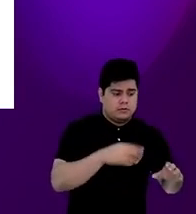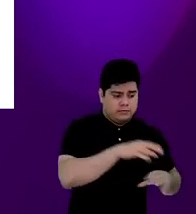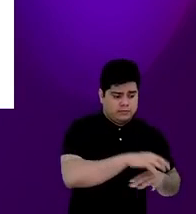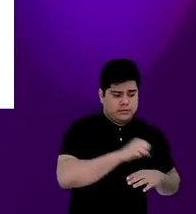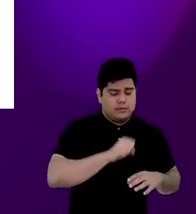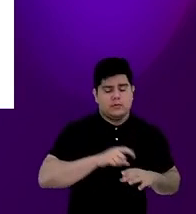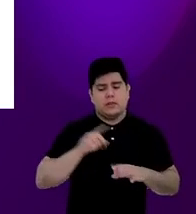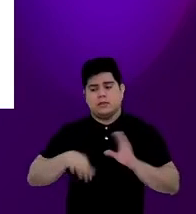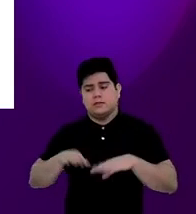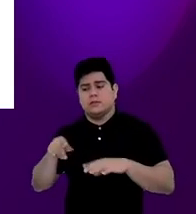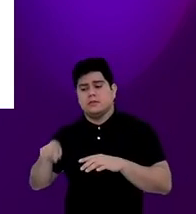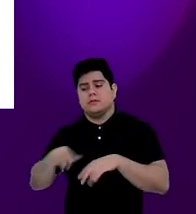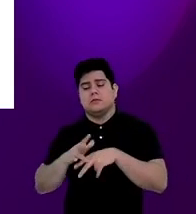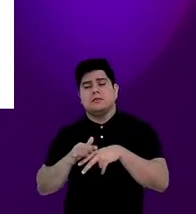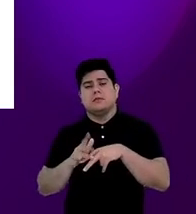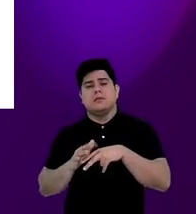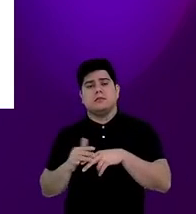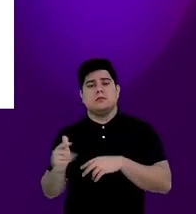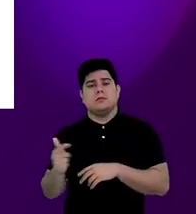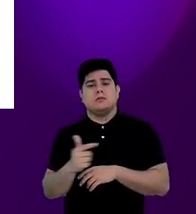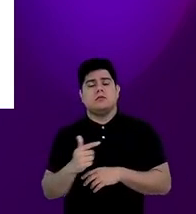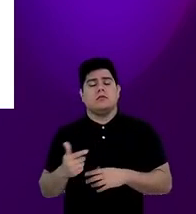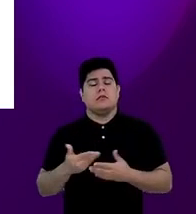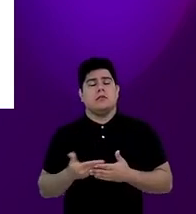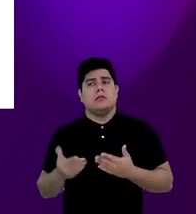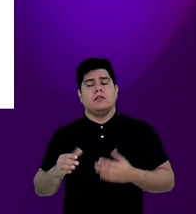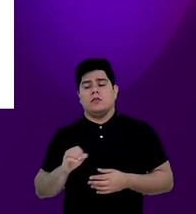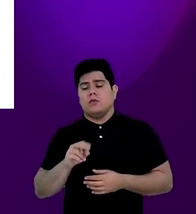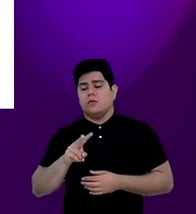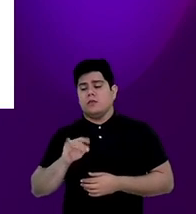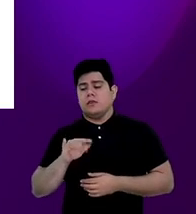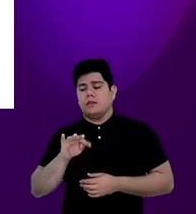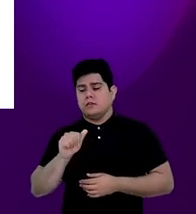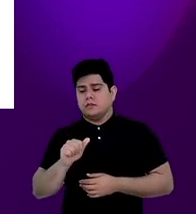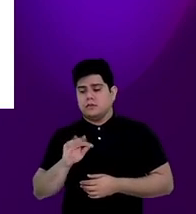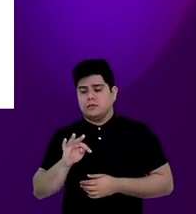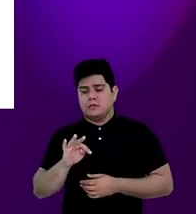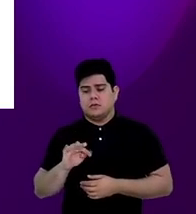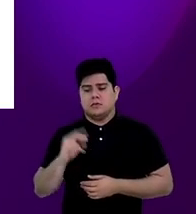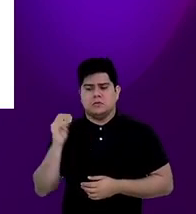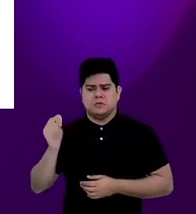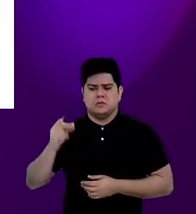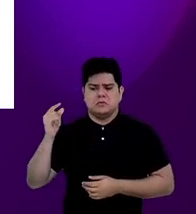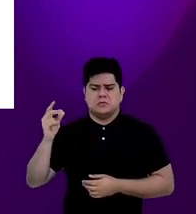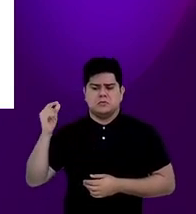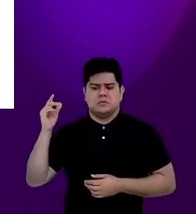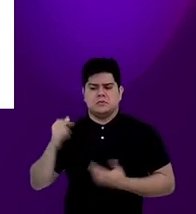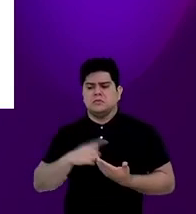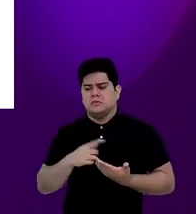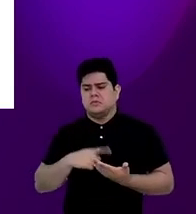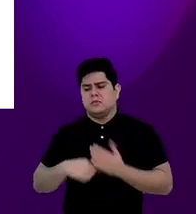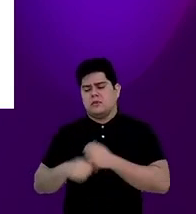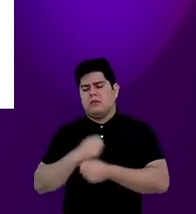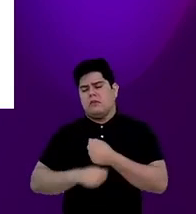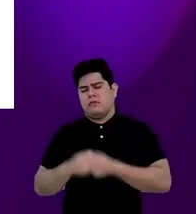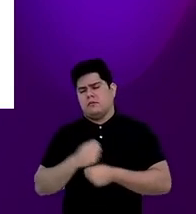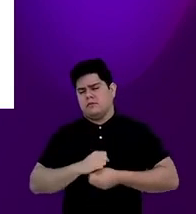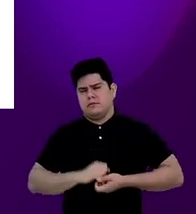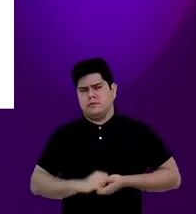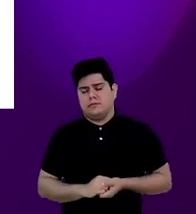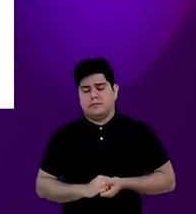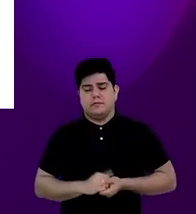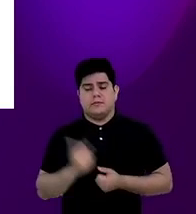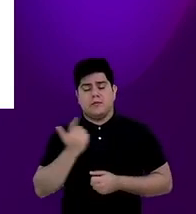e muitas vezes os pacientes não têm recebido alquilante há muito tempo, às vezes desde o transplante autólogo, muitos anos atrás. Outra